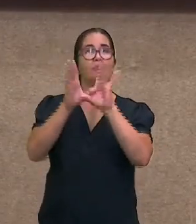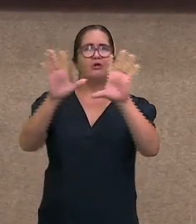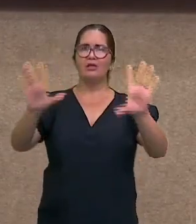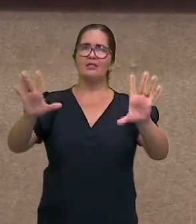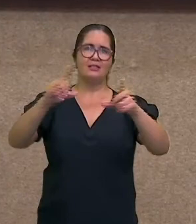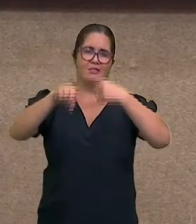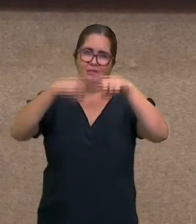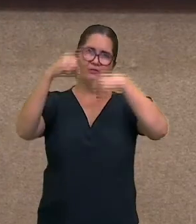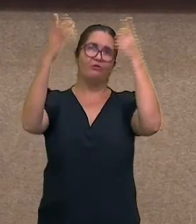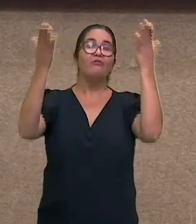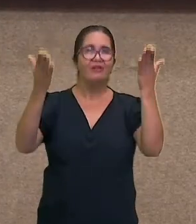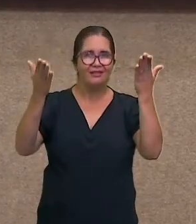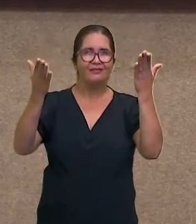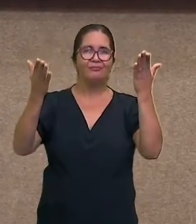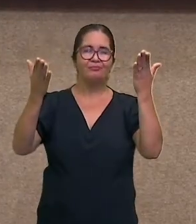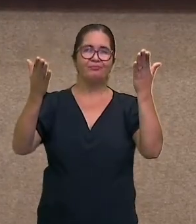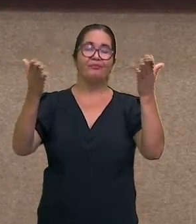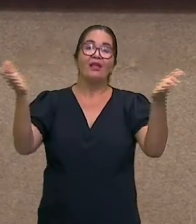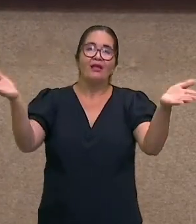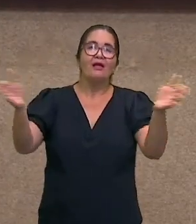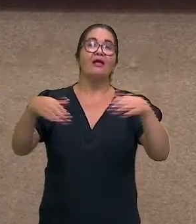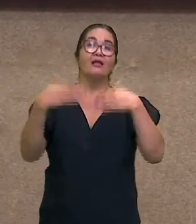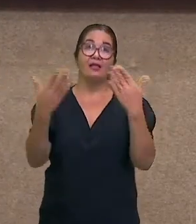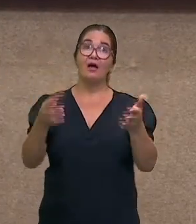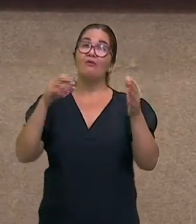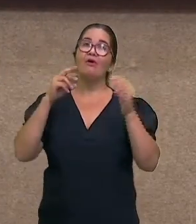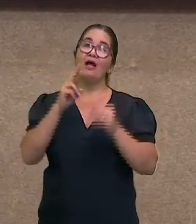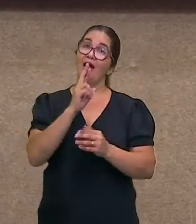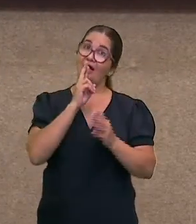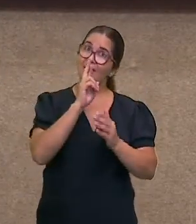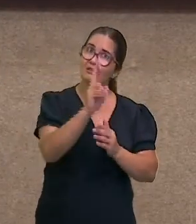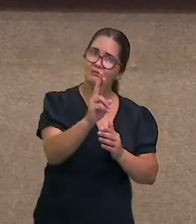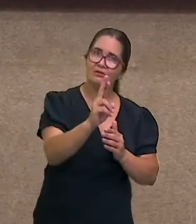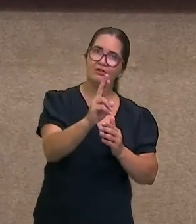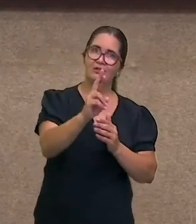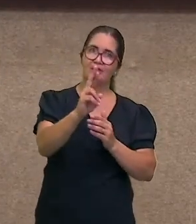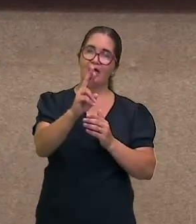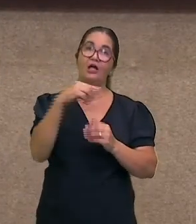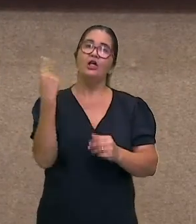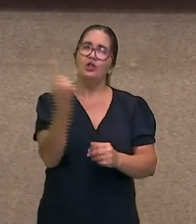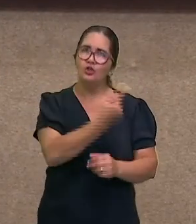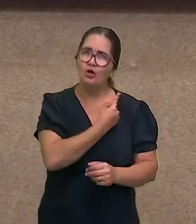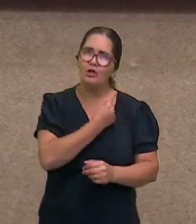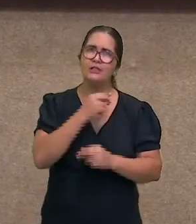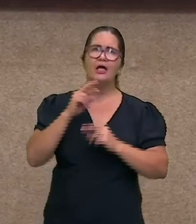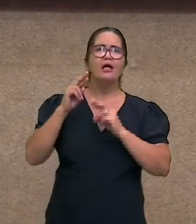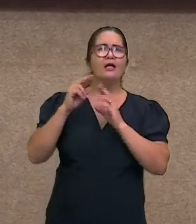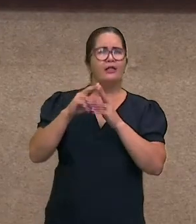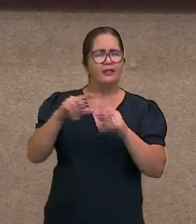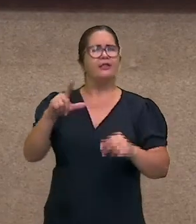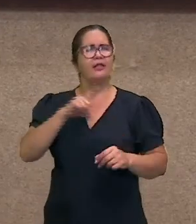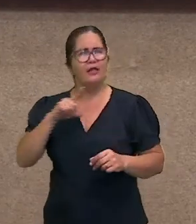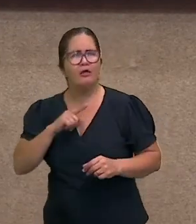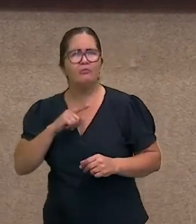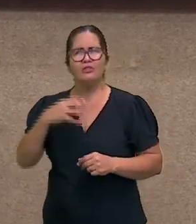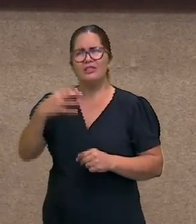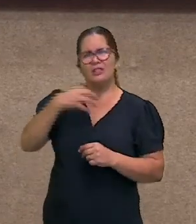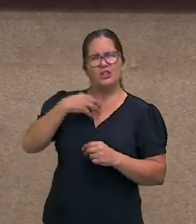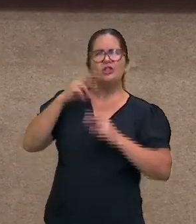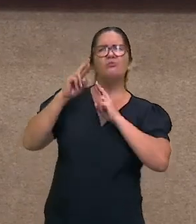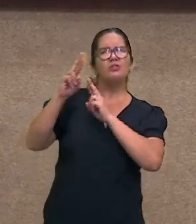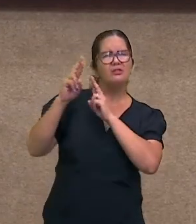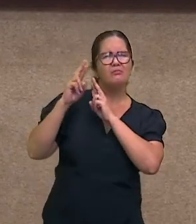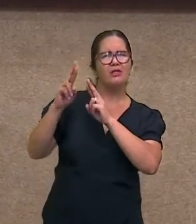resposta. Vivenciamos sim, temos esta herança que veio ao longo da